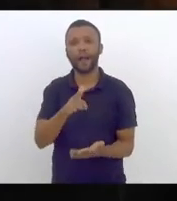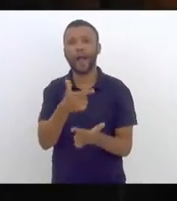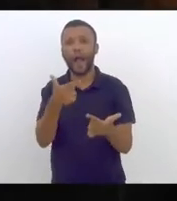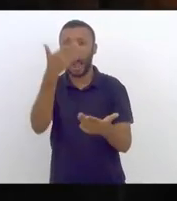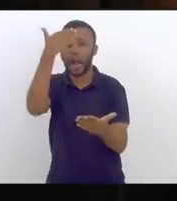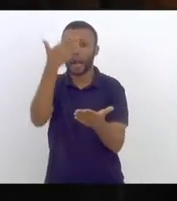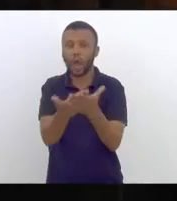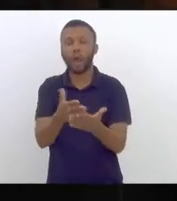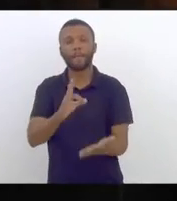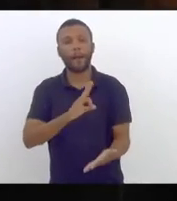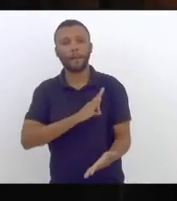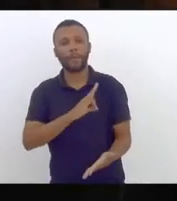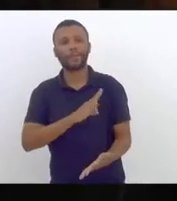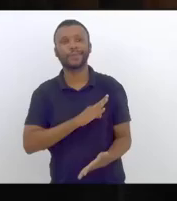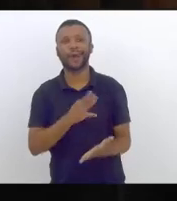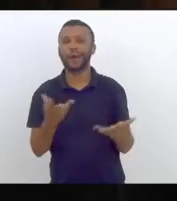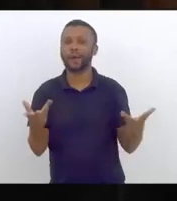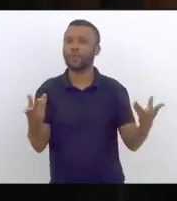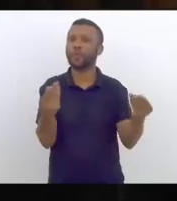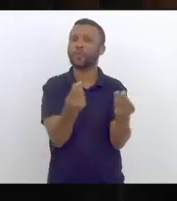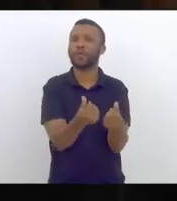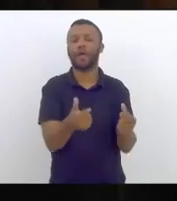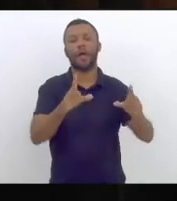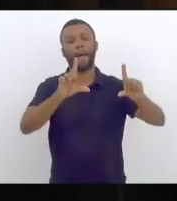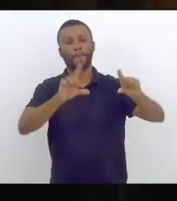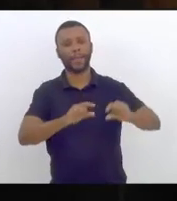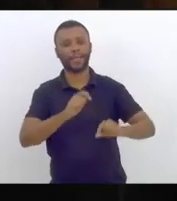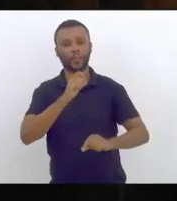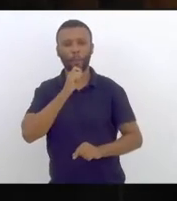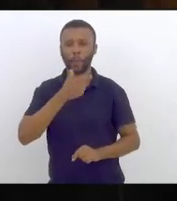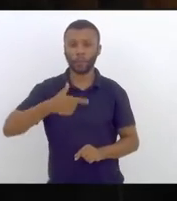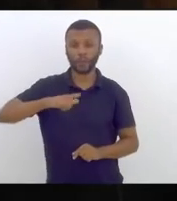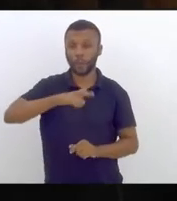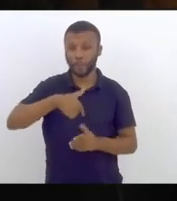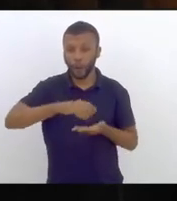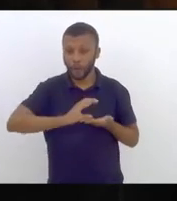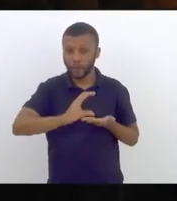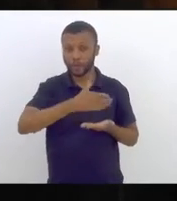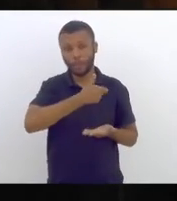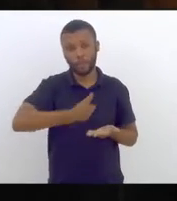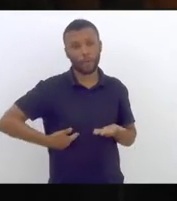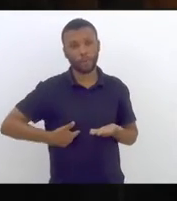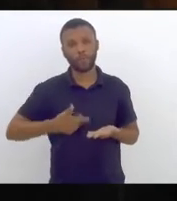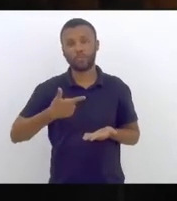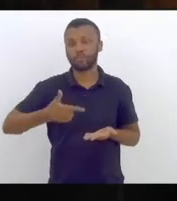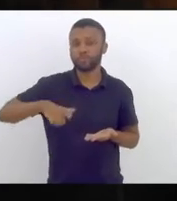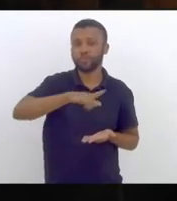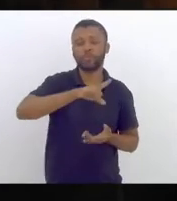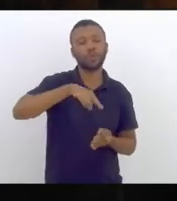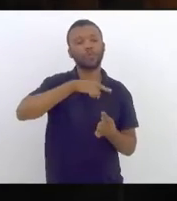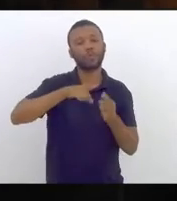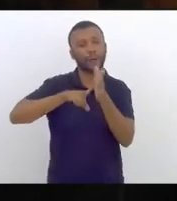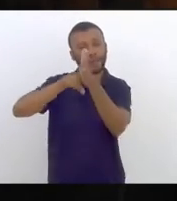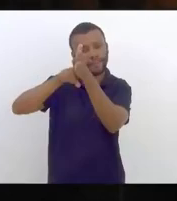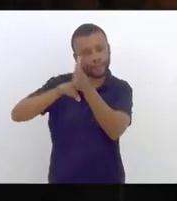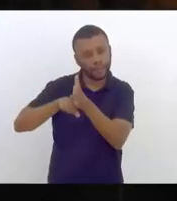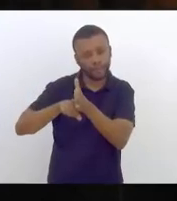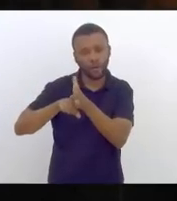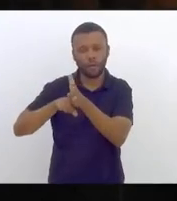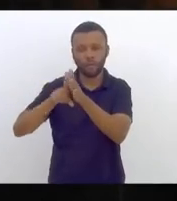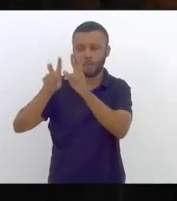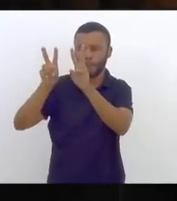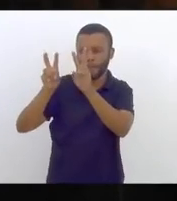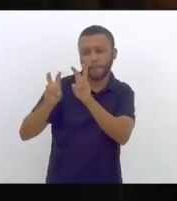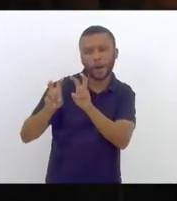uma polícia menos eficiente, que não tem orçamento público para que investigações fossem feitas, não